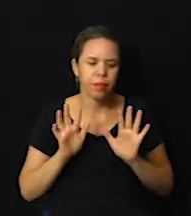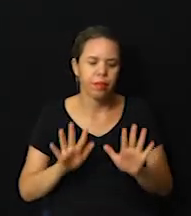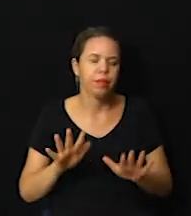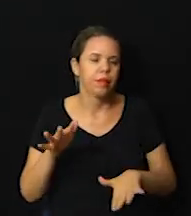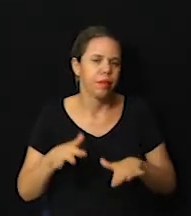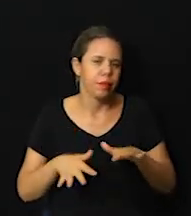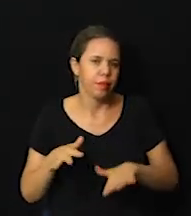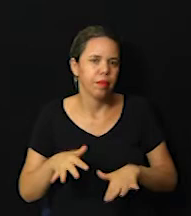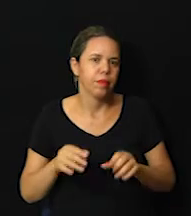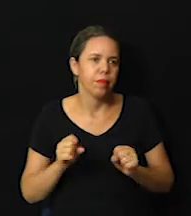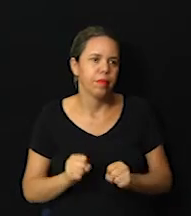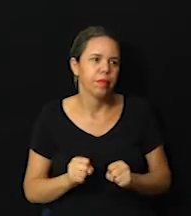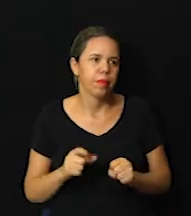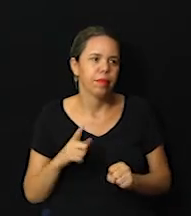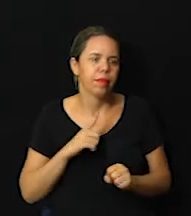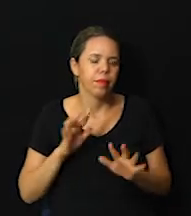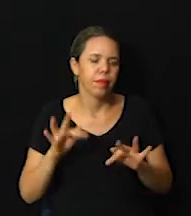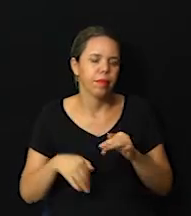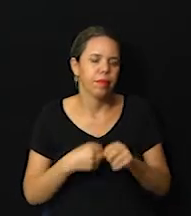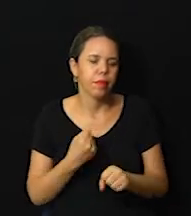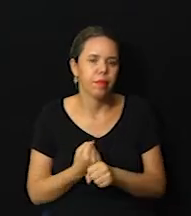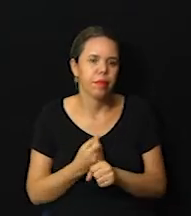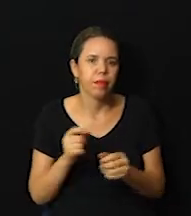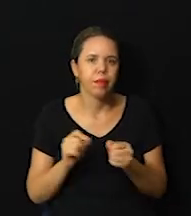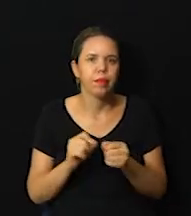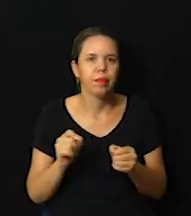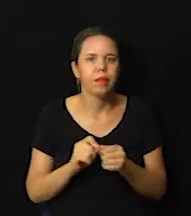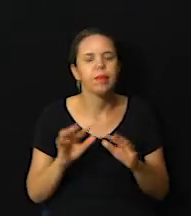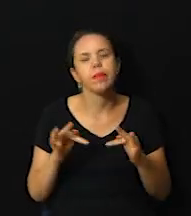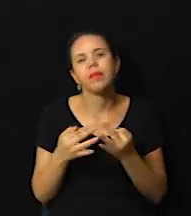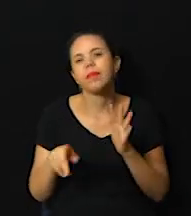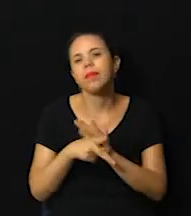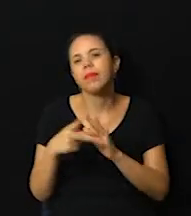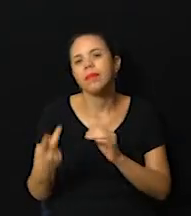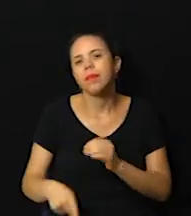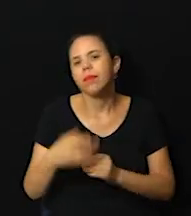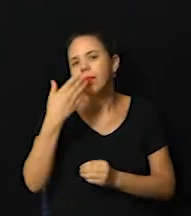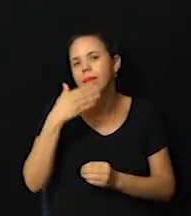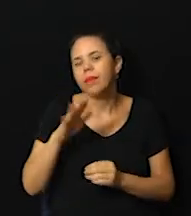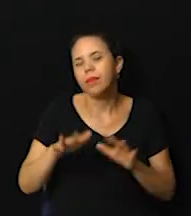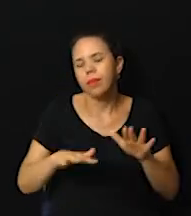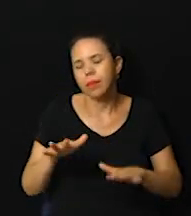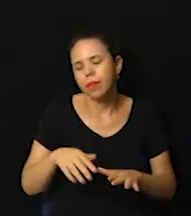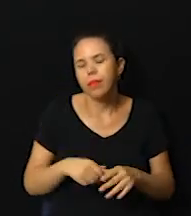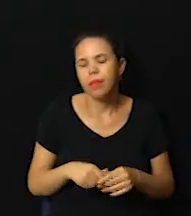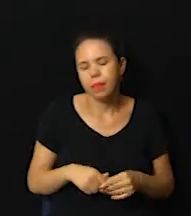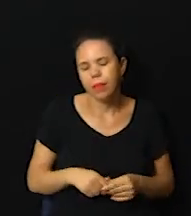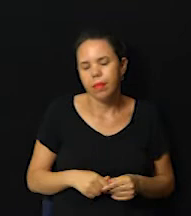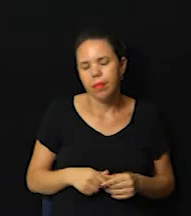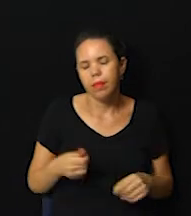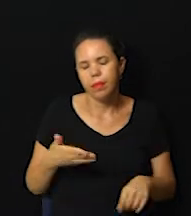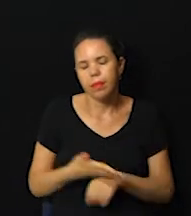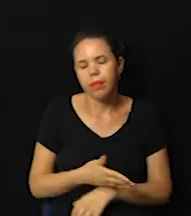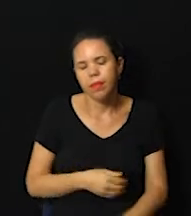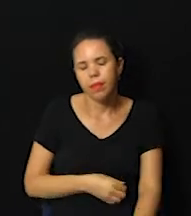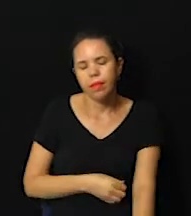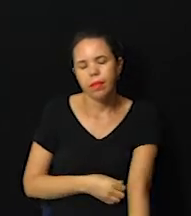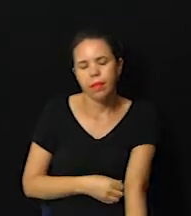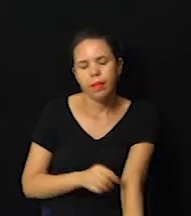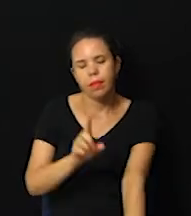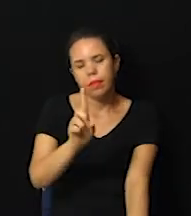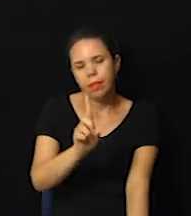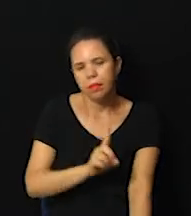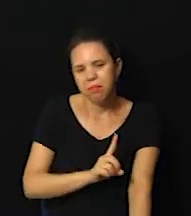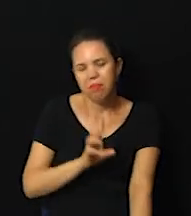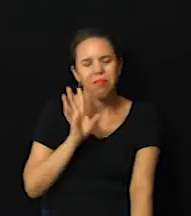às vezes a gente faz também de final de semana atividade com as próprias famílias e as crianças, né? E eles participam, eles